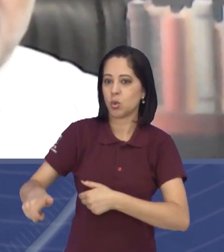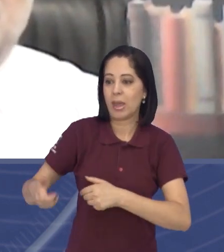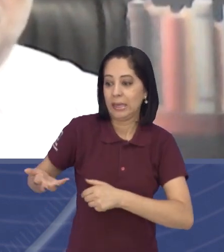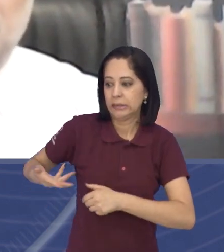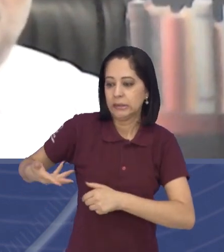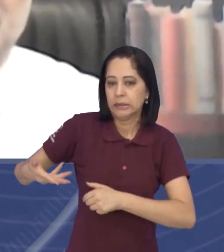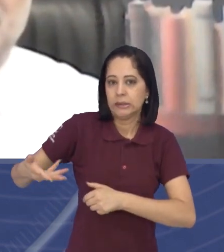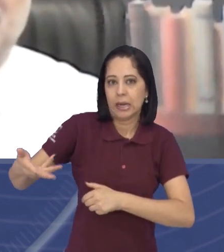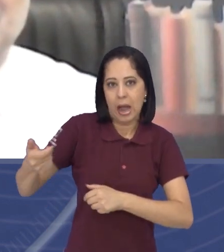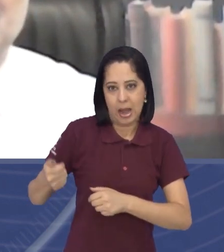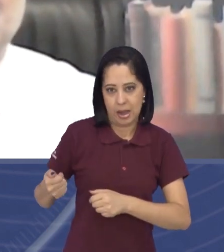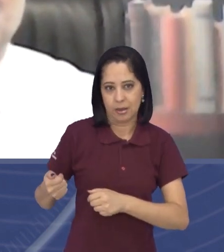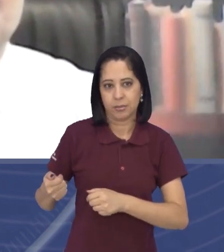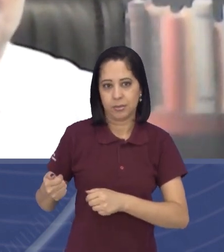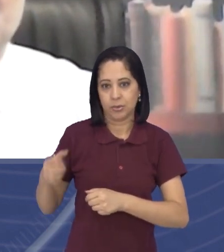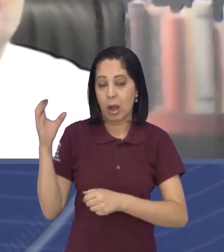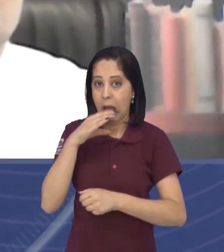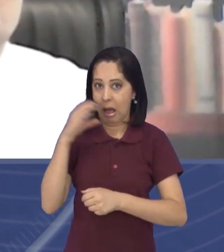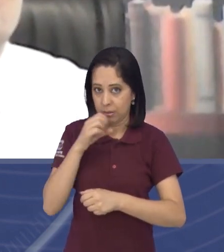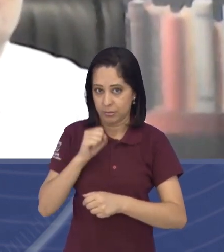maior vantagem possível.